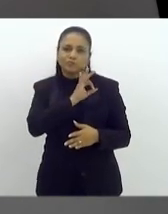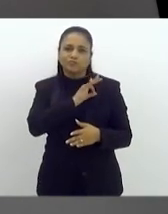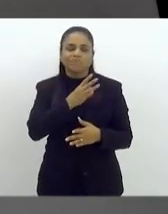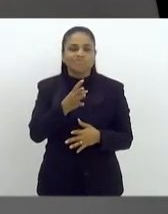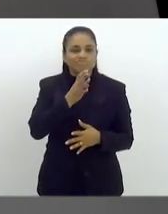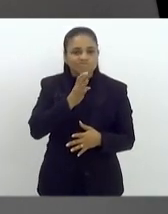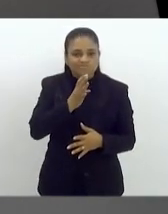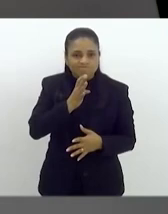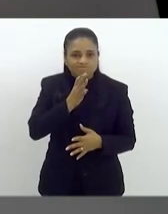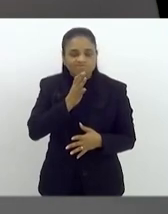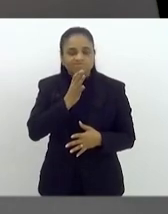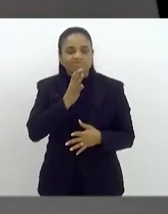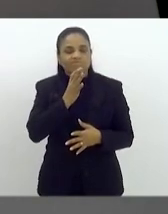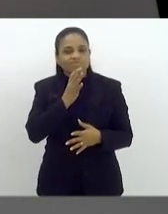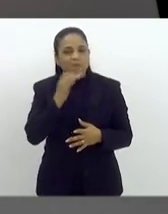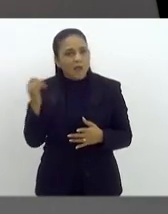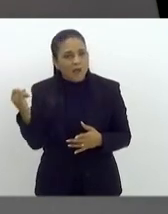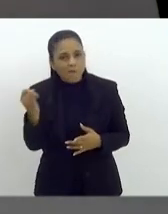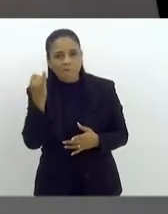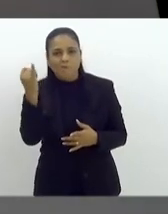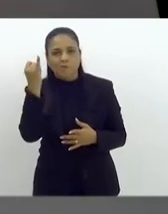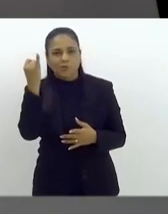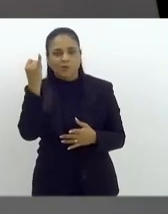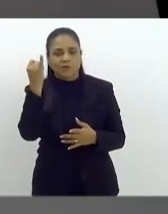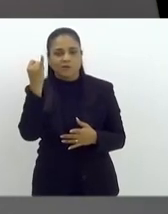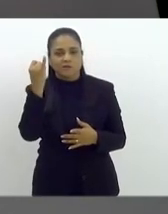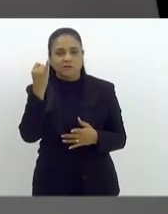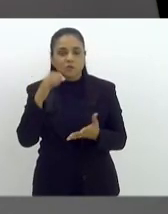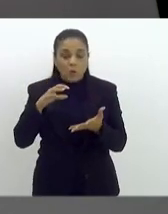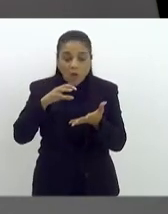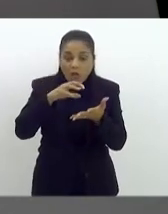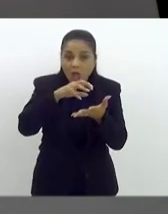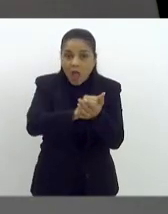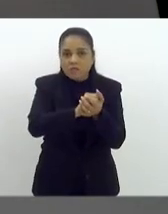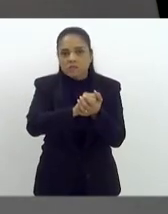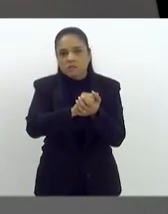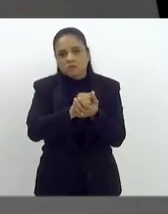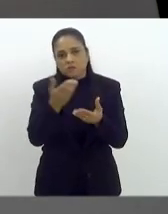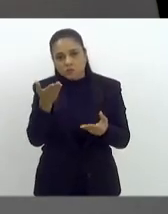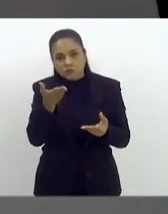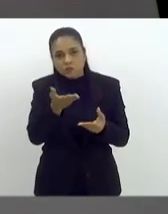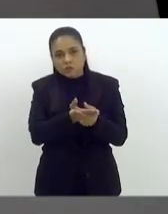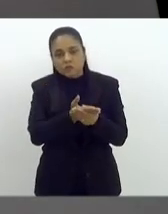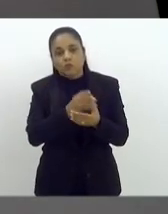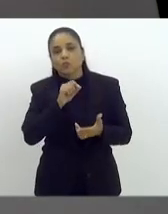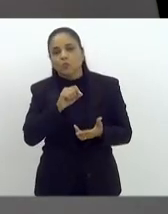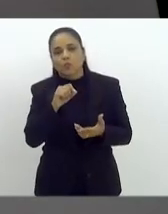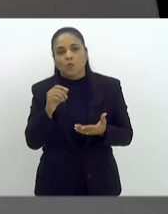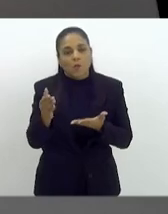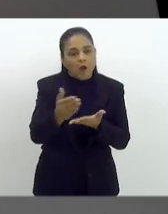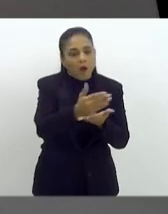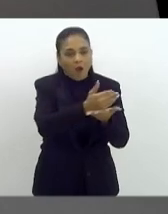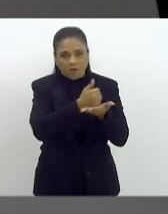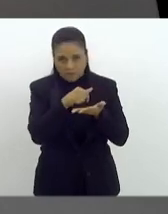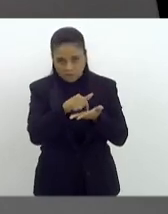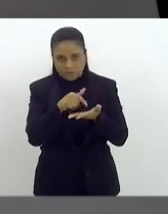reconheçam a importância dos registros de ocorrência pode passar